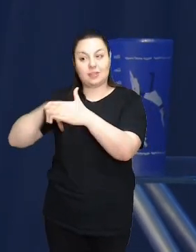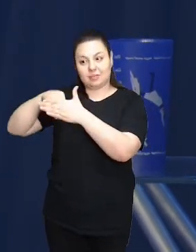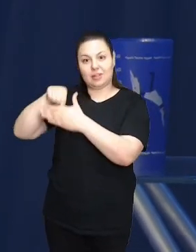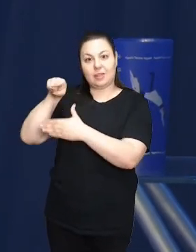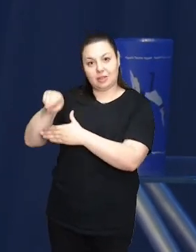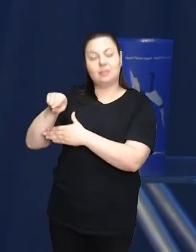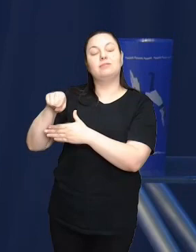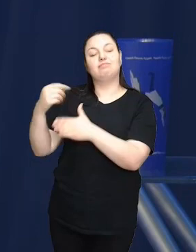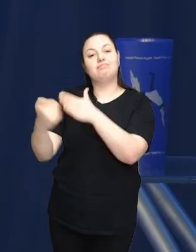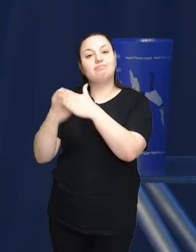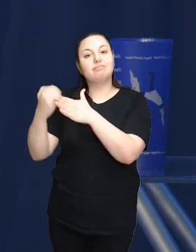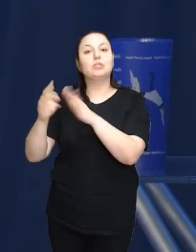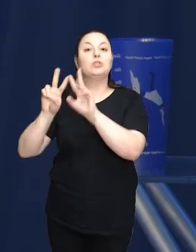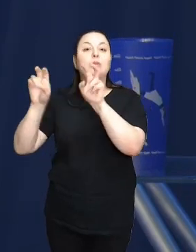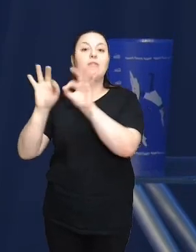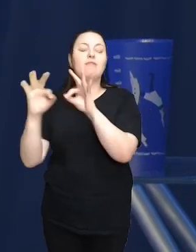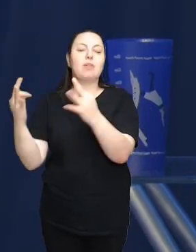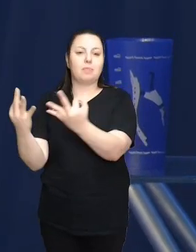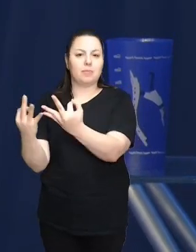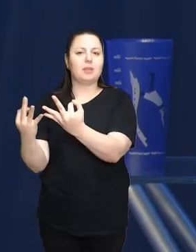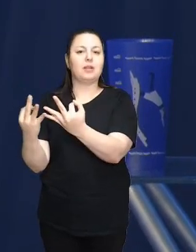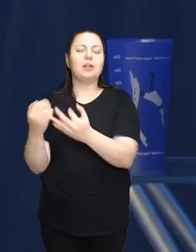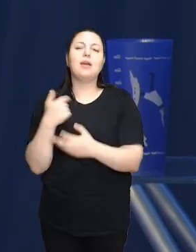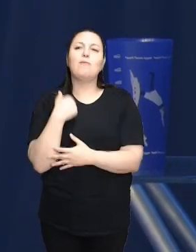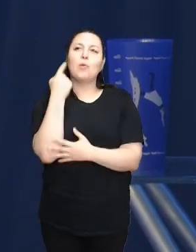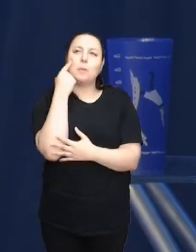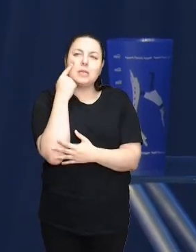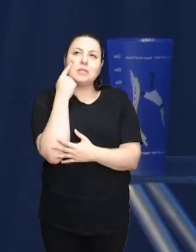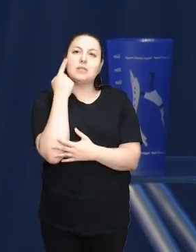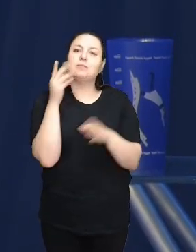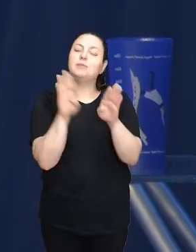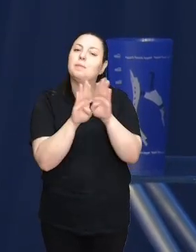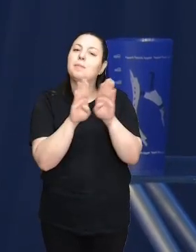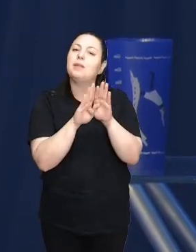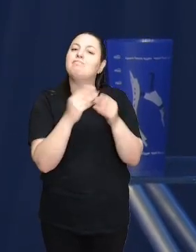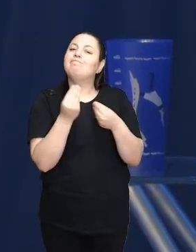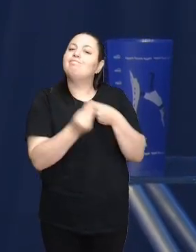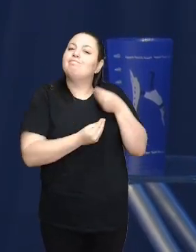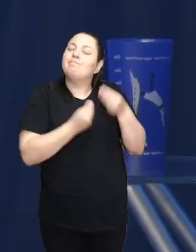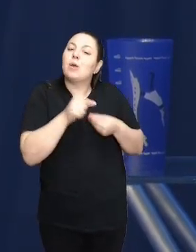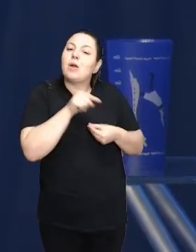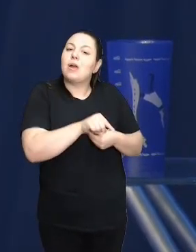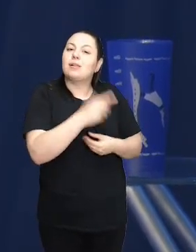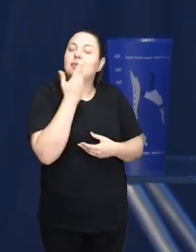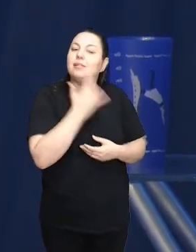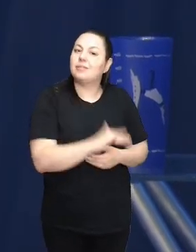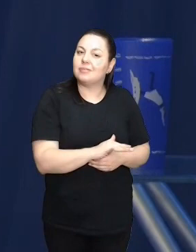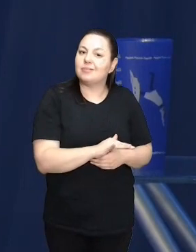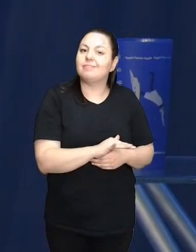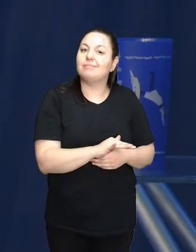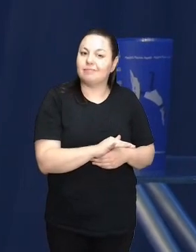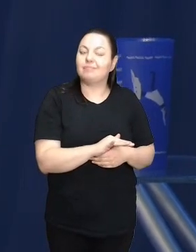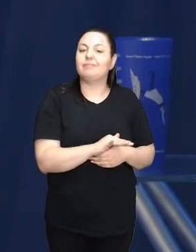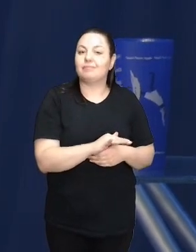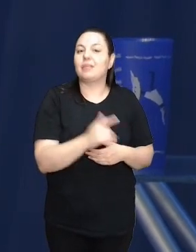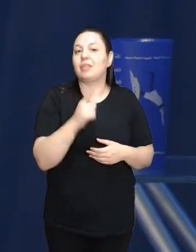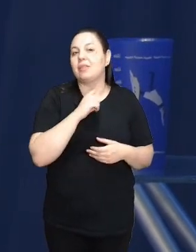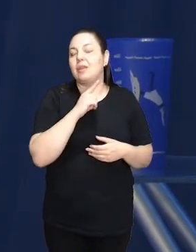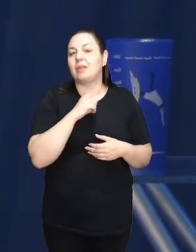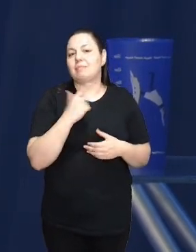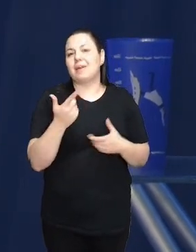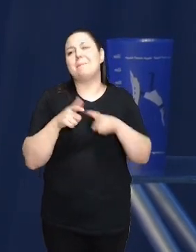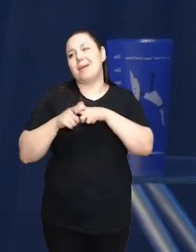está toda hora se reeducando, eu fico pensando nas nossas crianças, sabe? Então, né, aqui, a maioria aqui temos